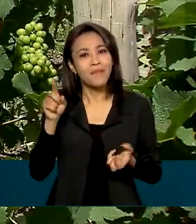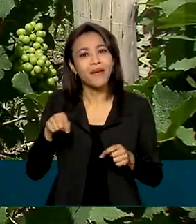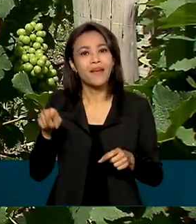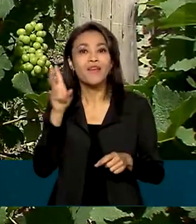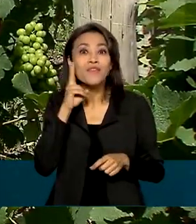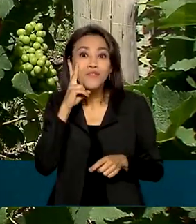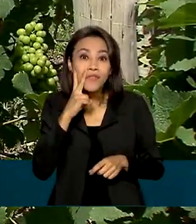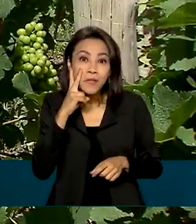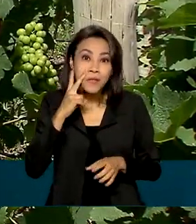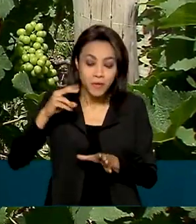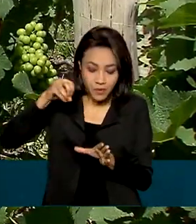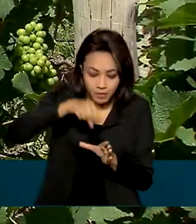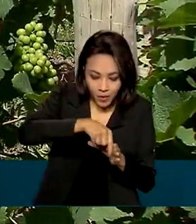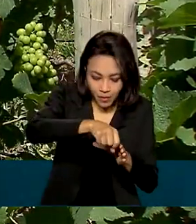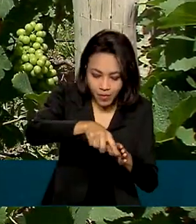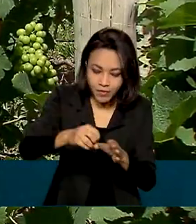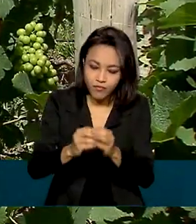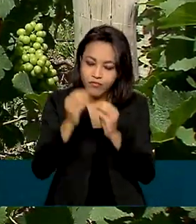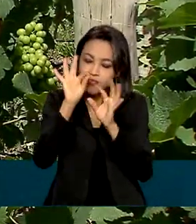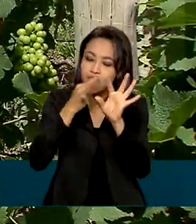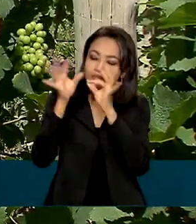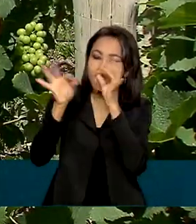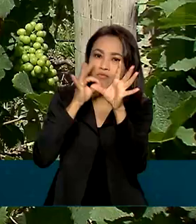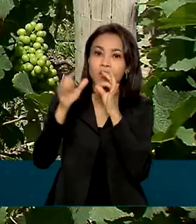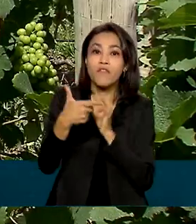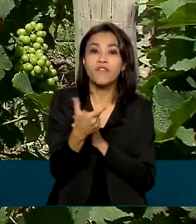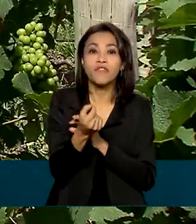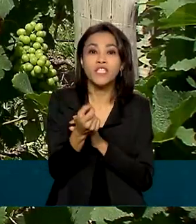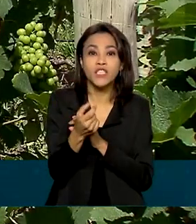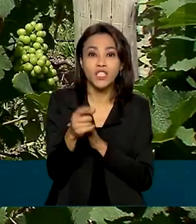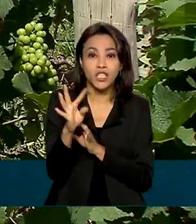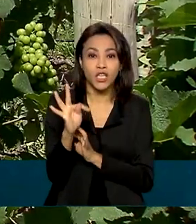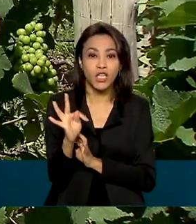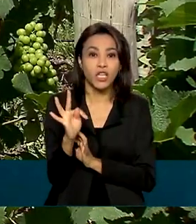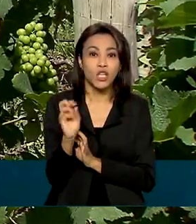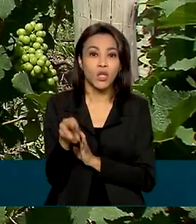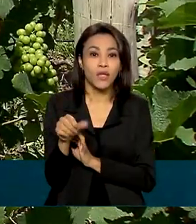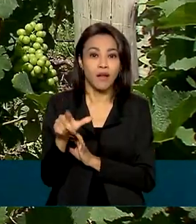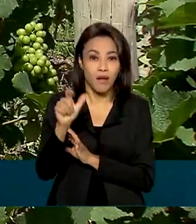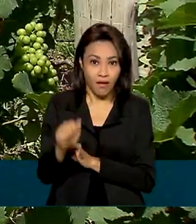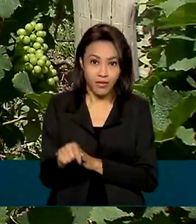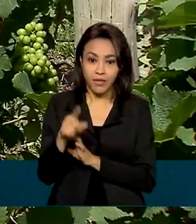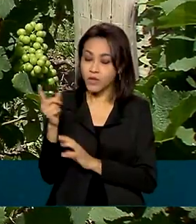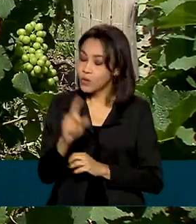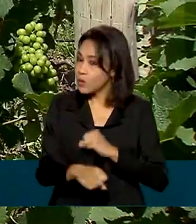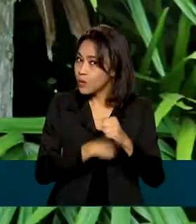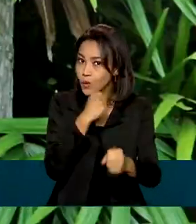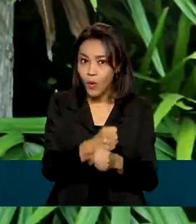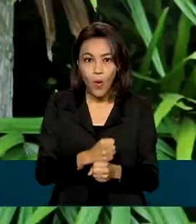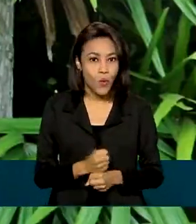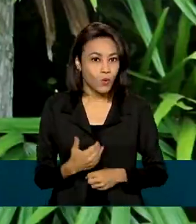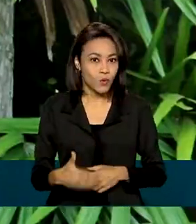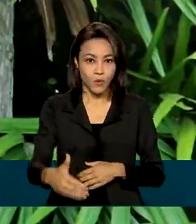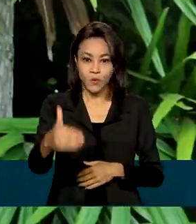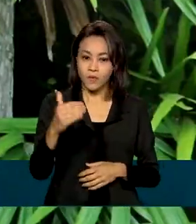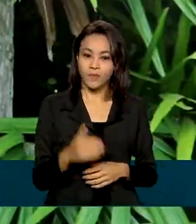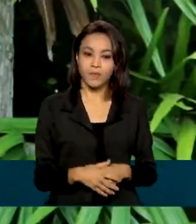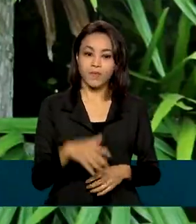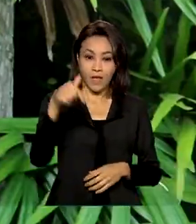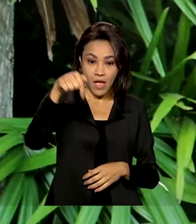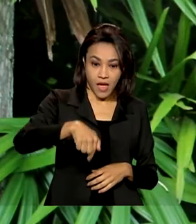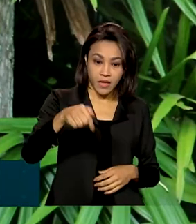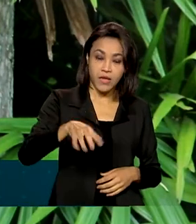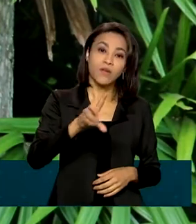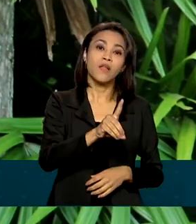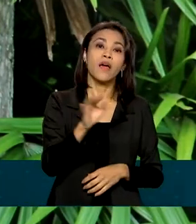na rota do vinho são 22 toneladas de uvas produzidas aqui por hectare todos os anos Federal